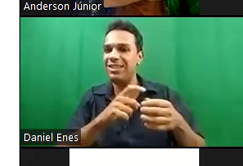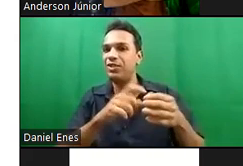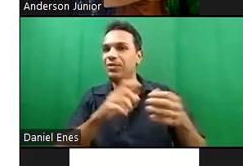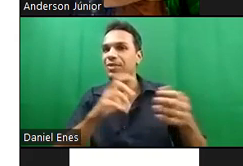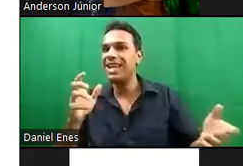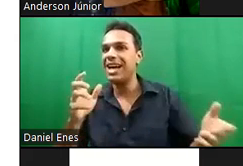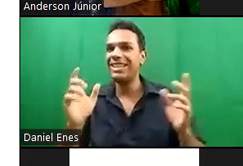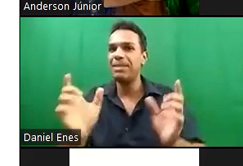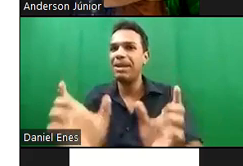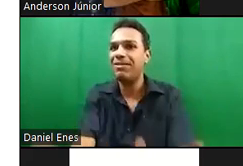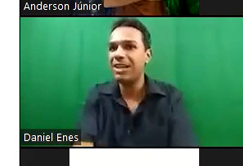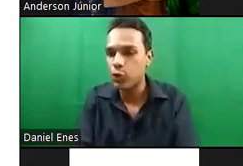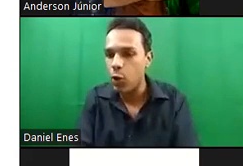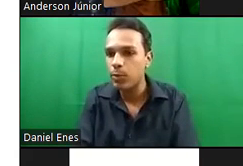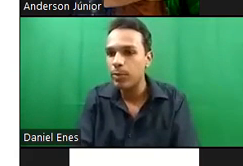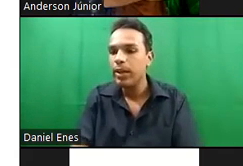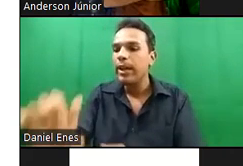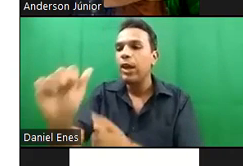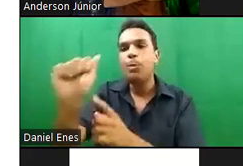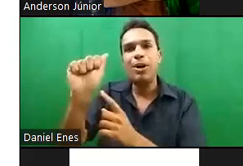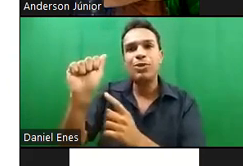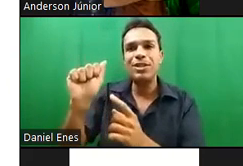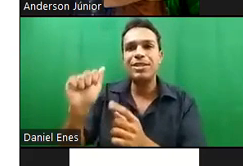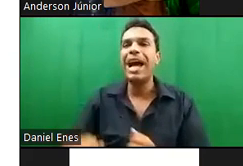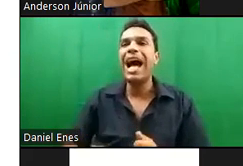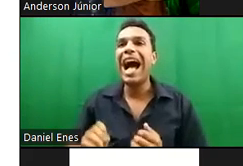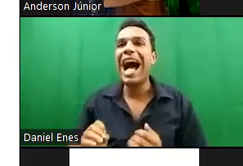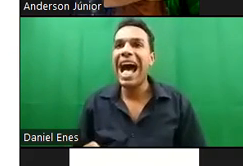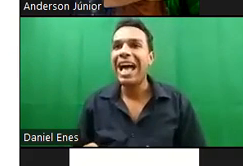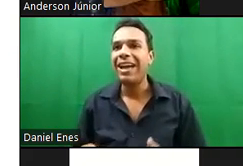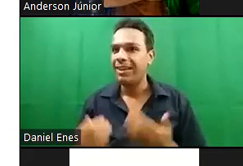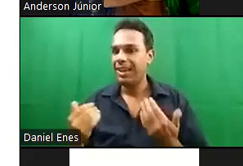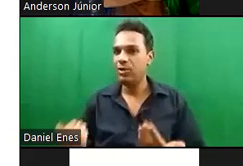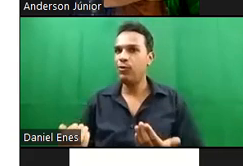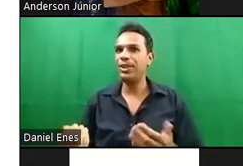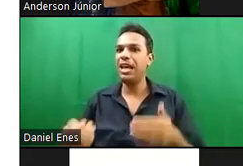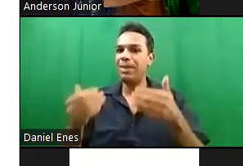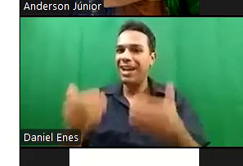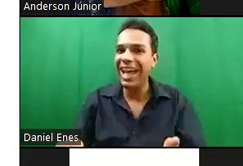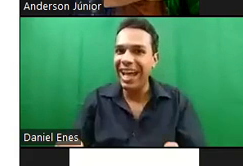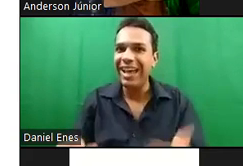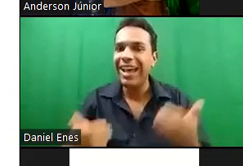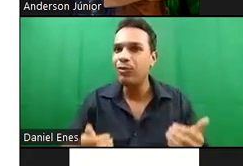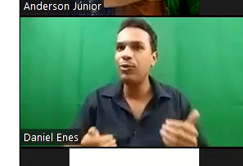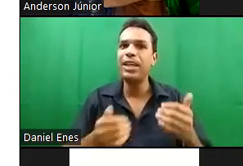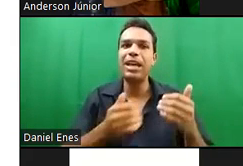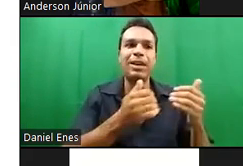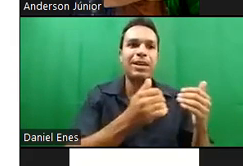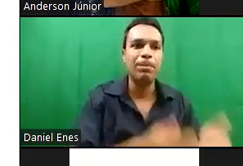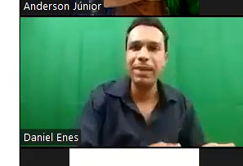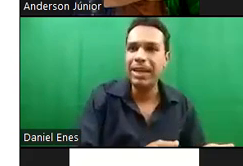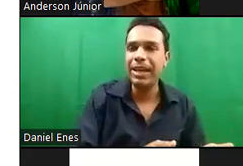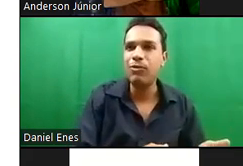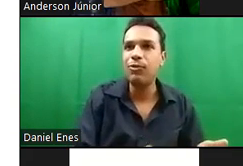se desvencilhar dessa palavra som? Eu posso dizer A é um fonema, E é um